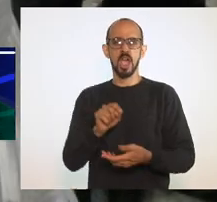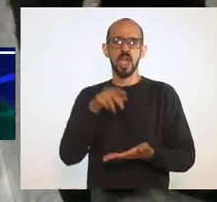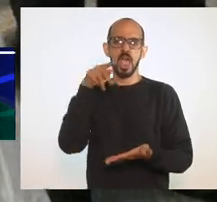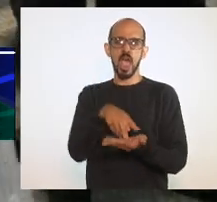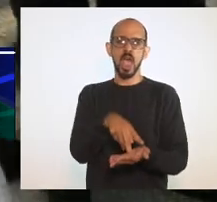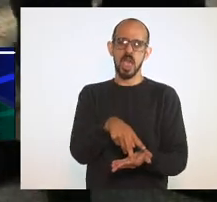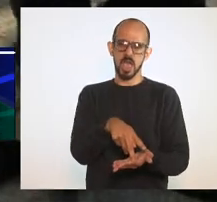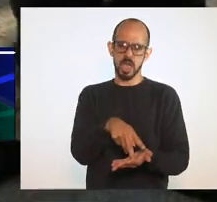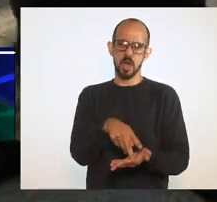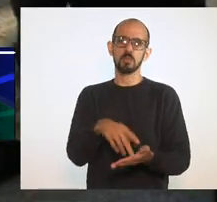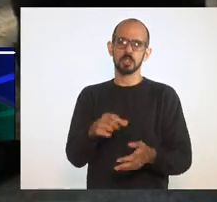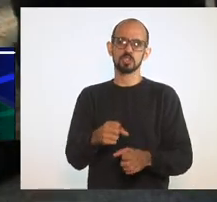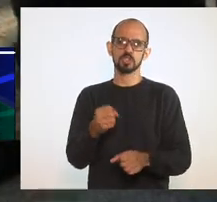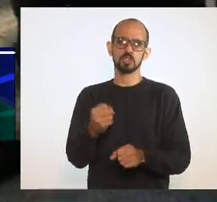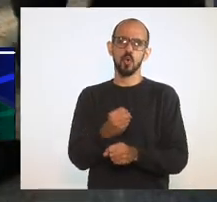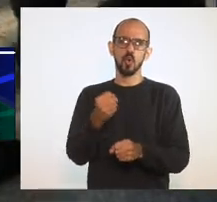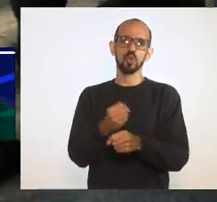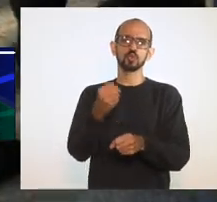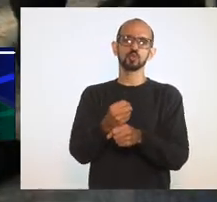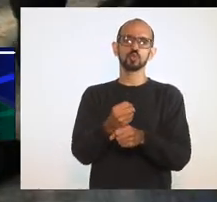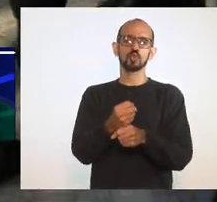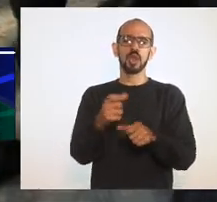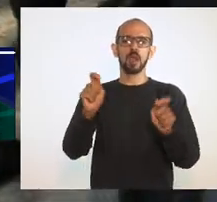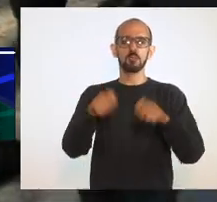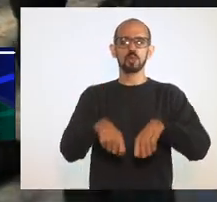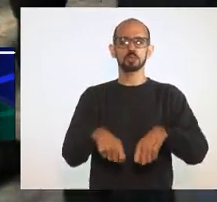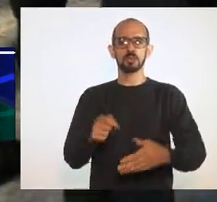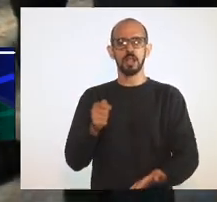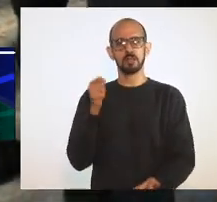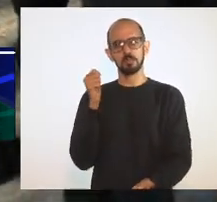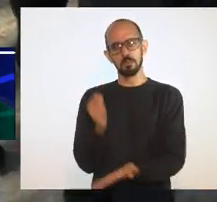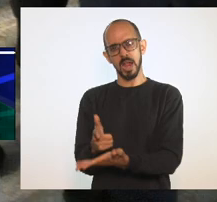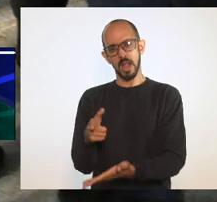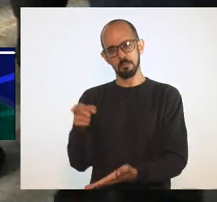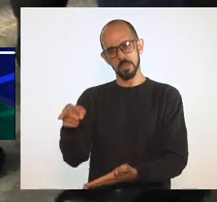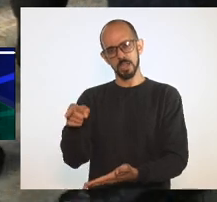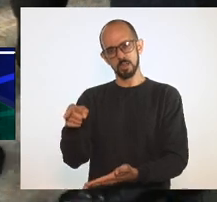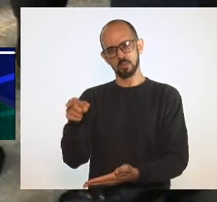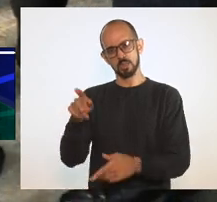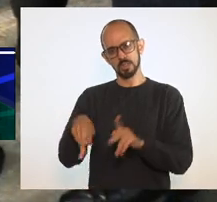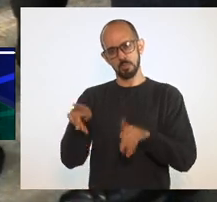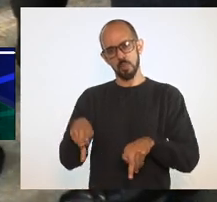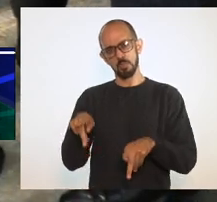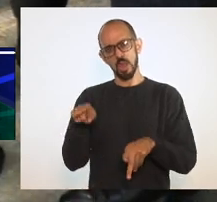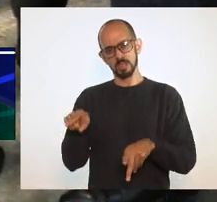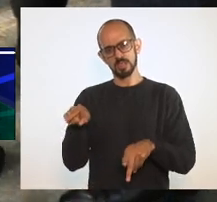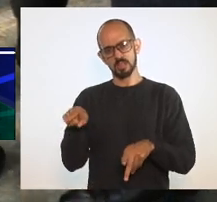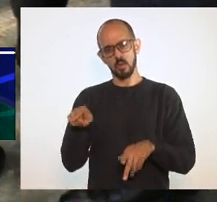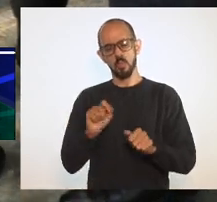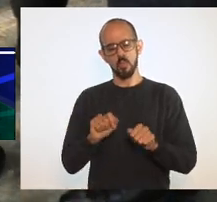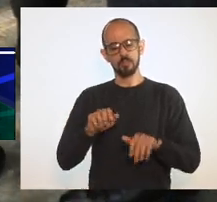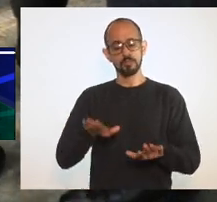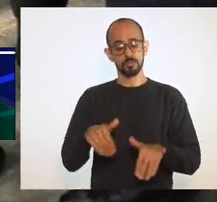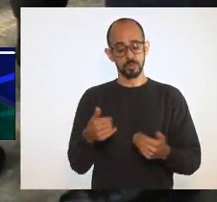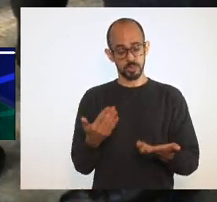para construir a possibilidade do pagamento dessa população. Então, senhor presidente, é fundamental,